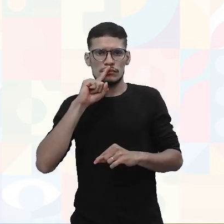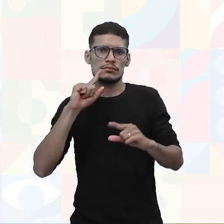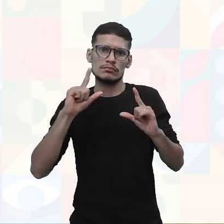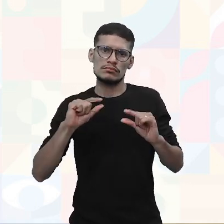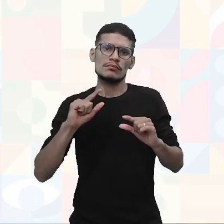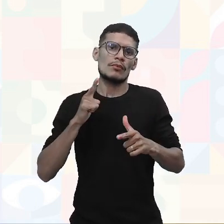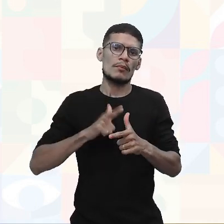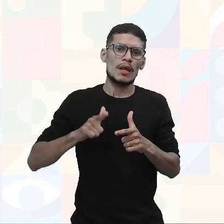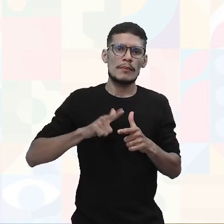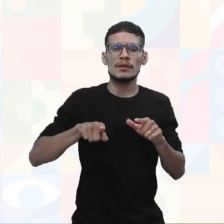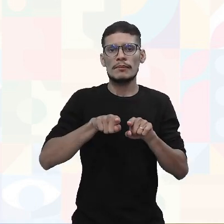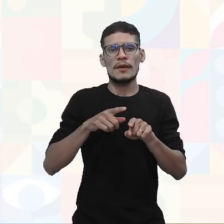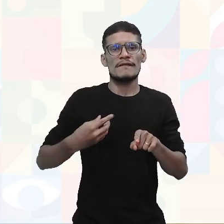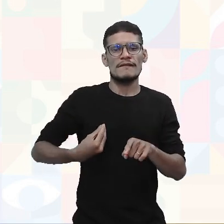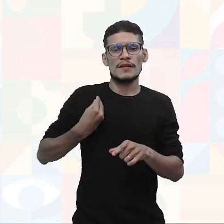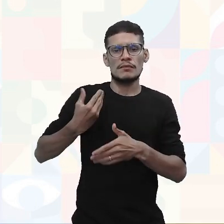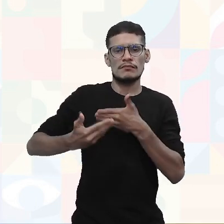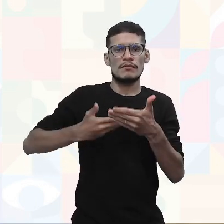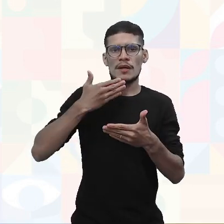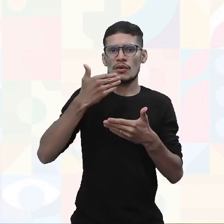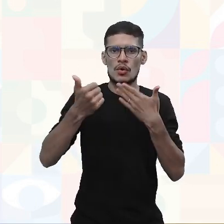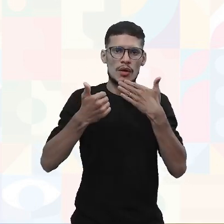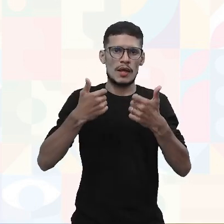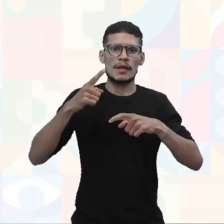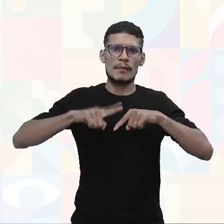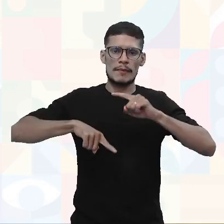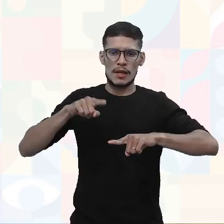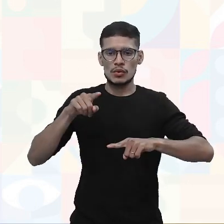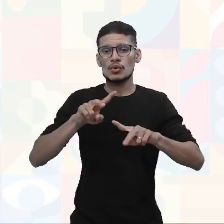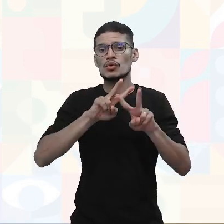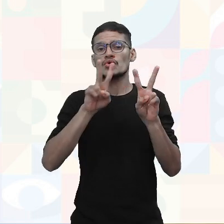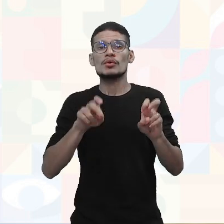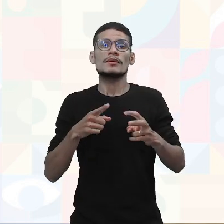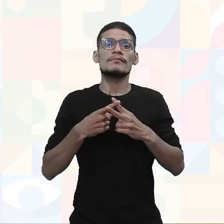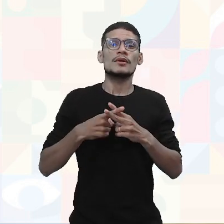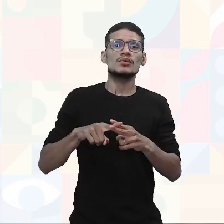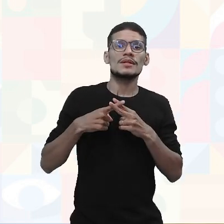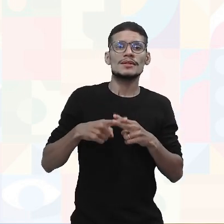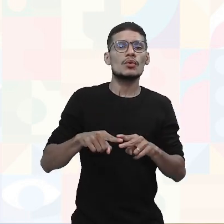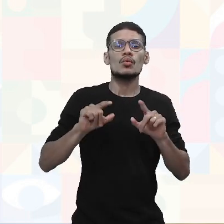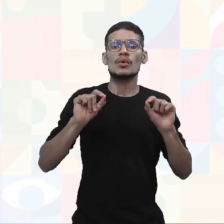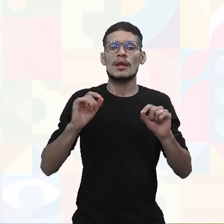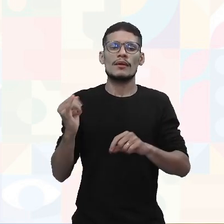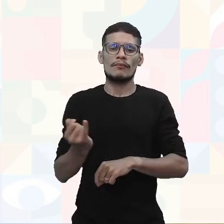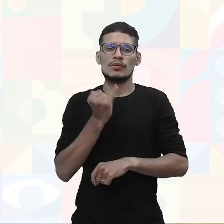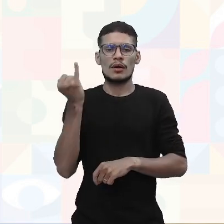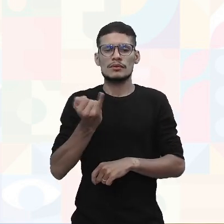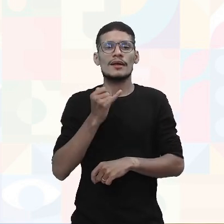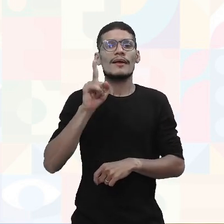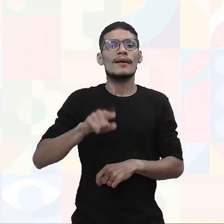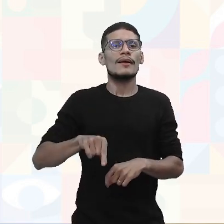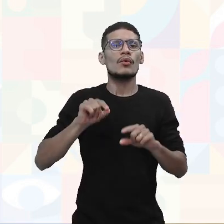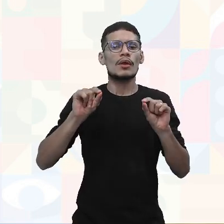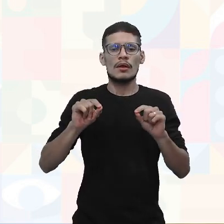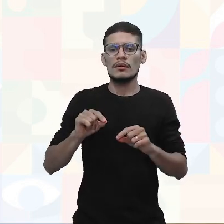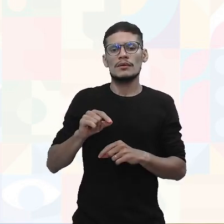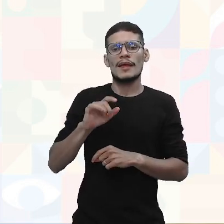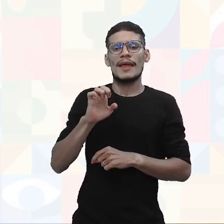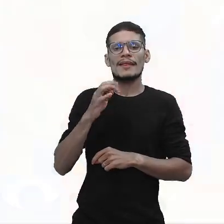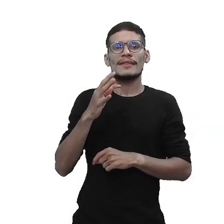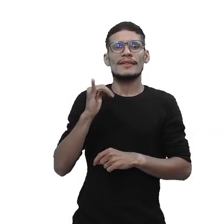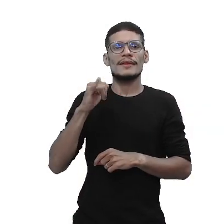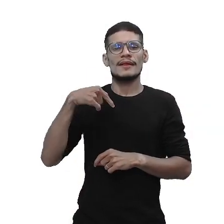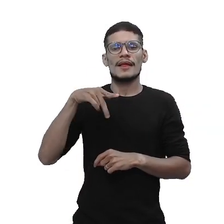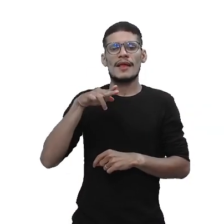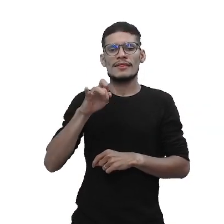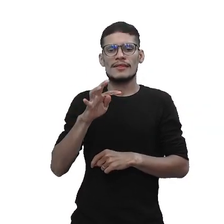útil desses equipamentos. Sobre essa parte de manutenção, uma coisa que é bem importante é a questão da etiquetagem e